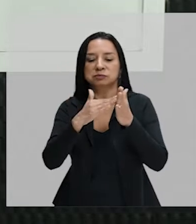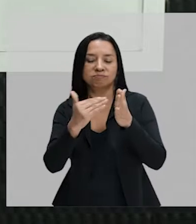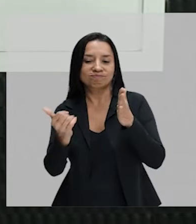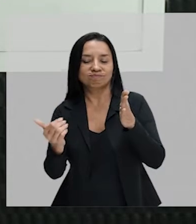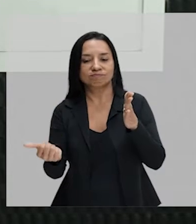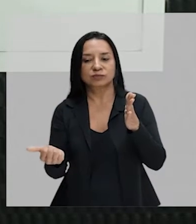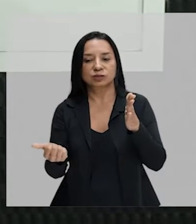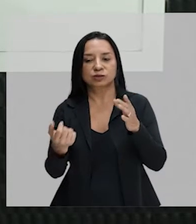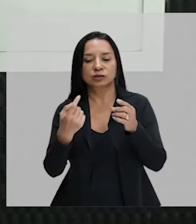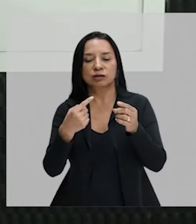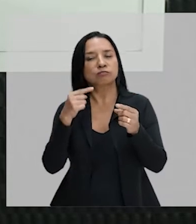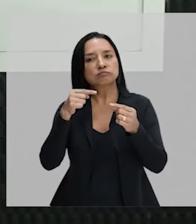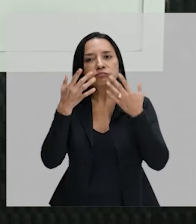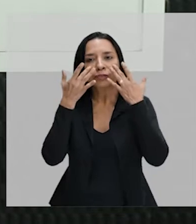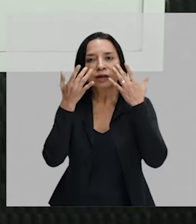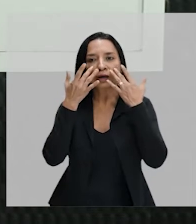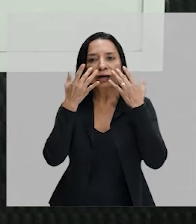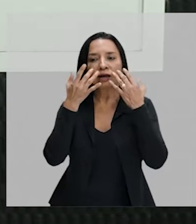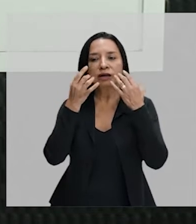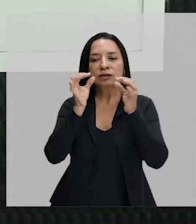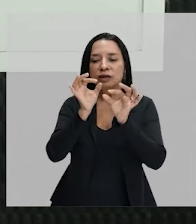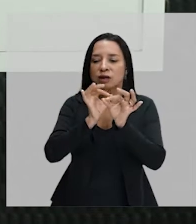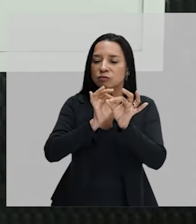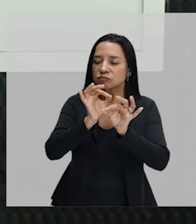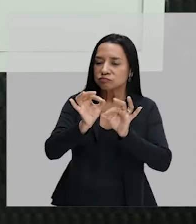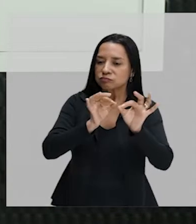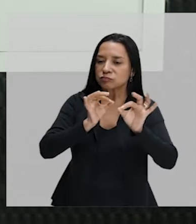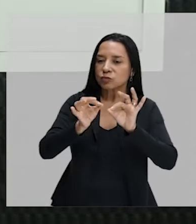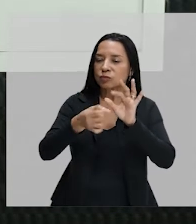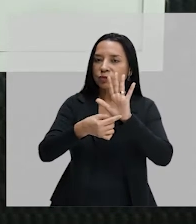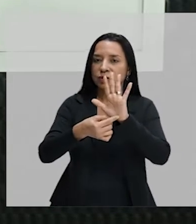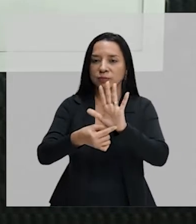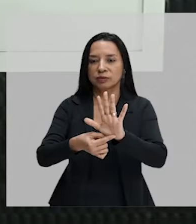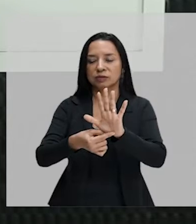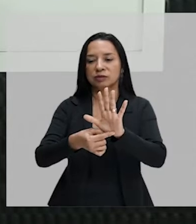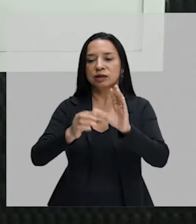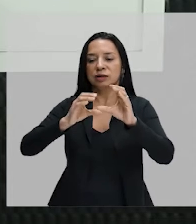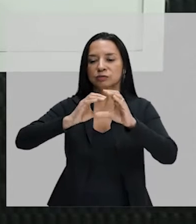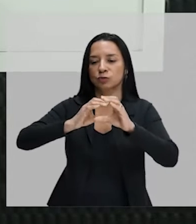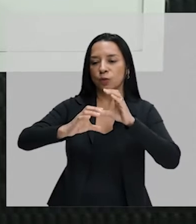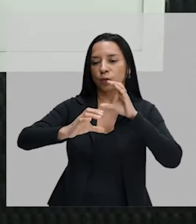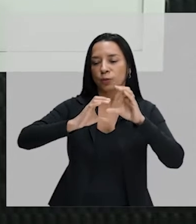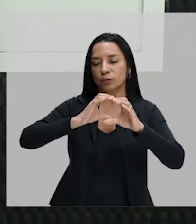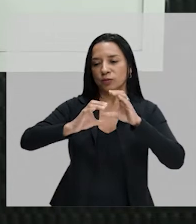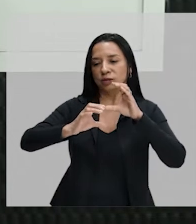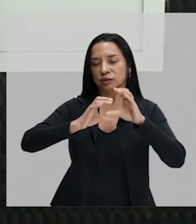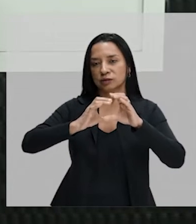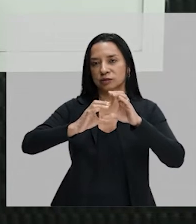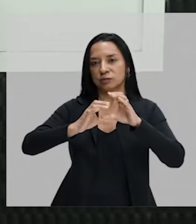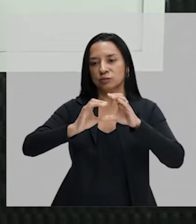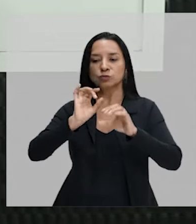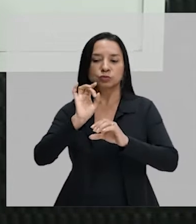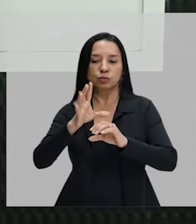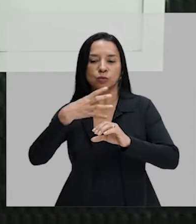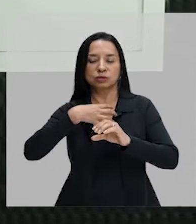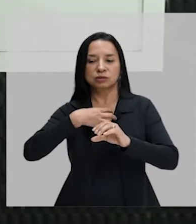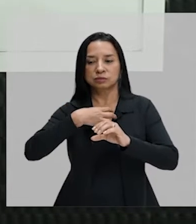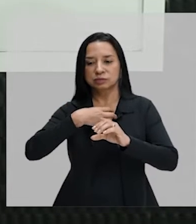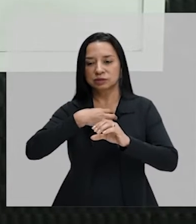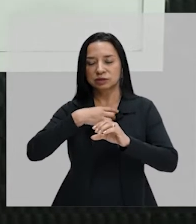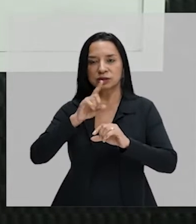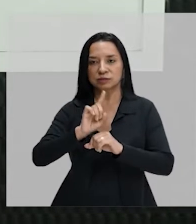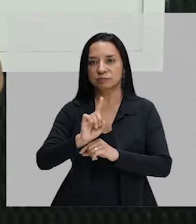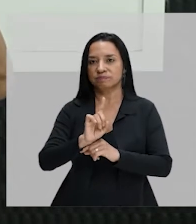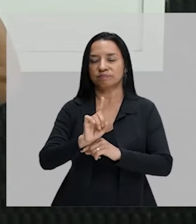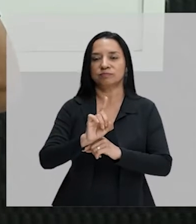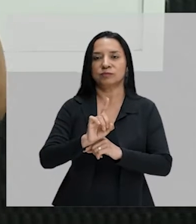das formas de representação, expressão e comunicação não só de uma sensibilidade, que é isso que eu quero que